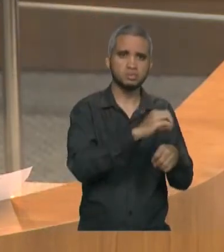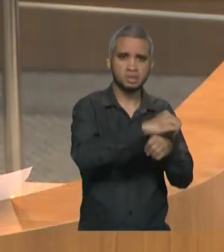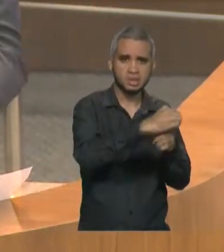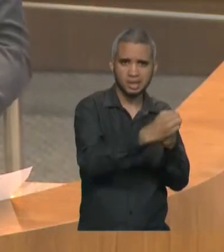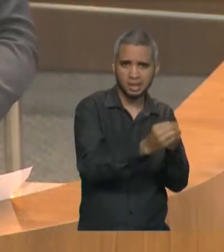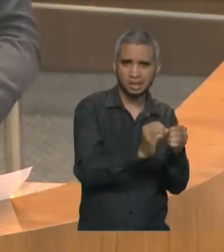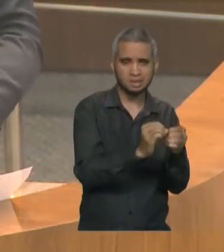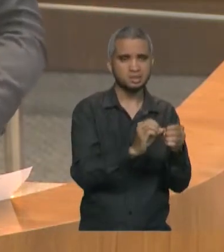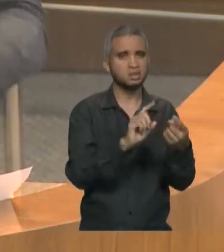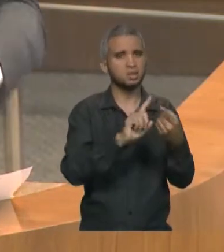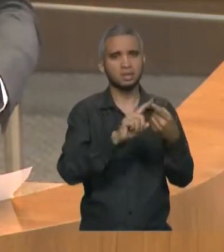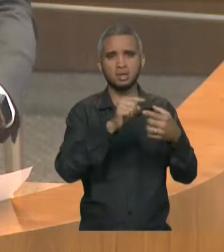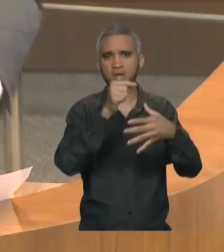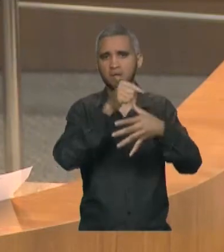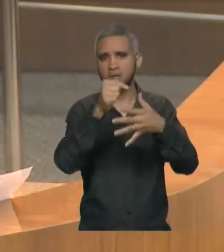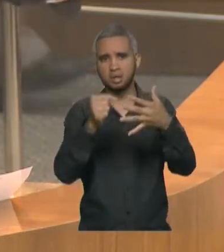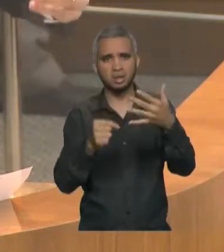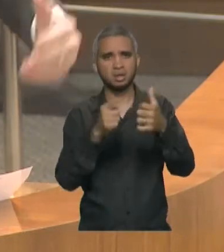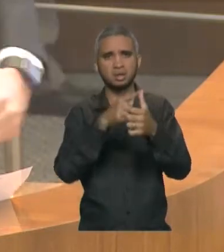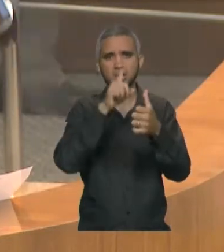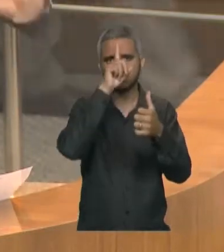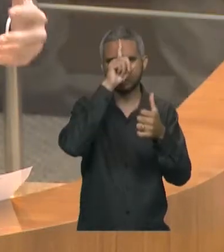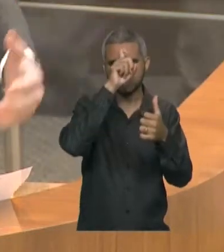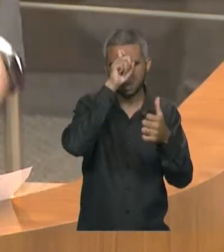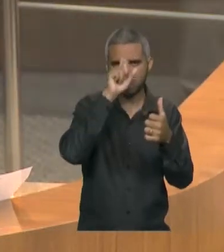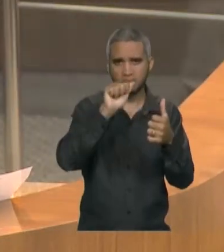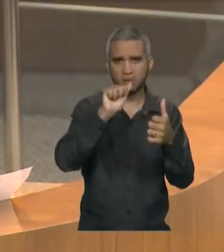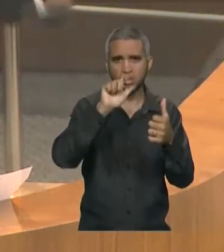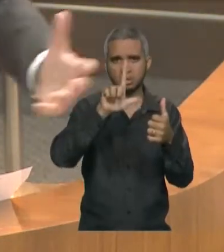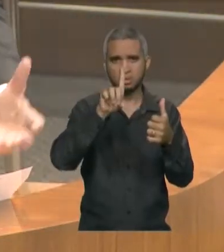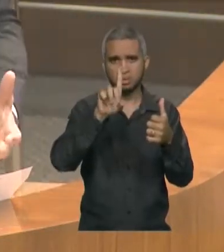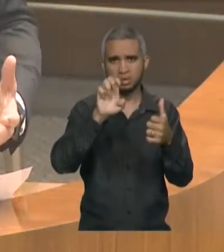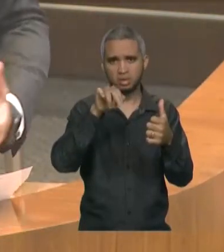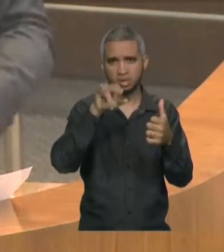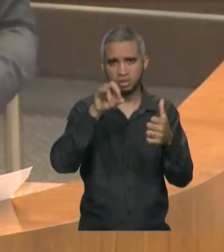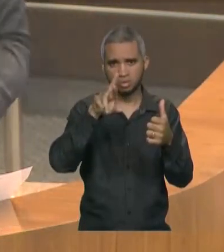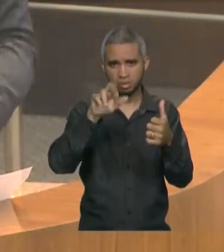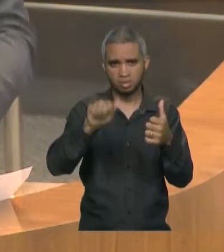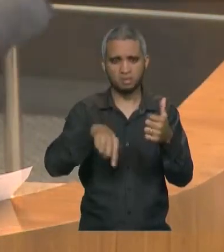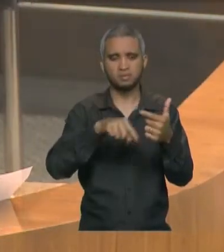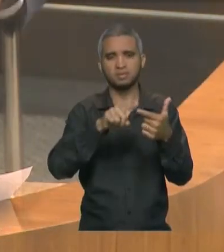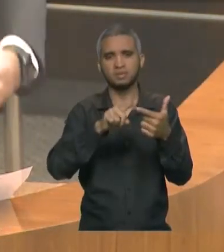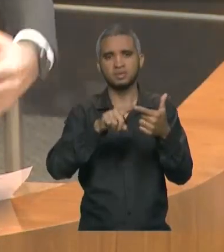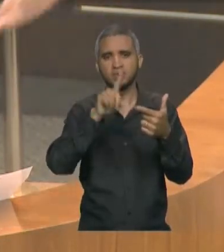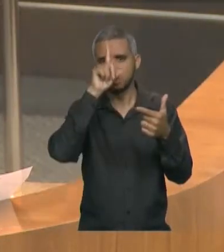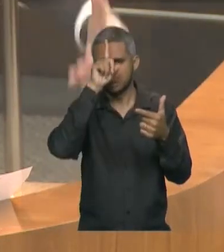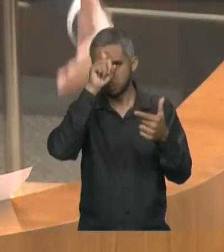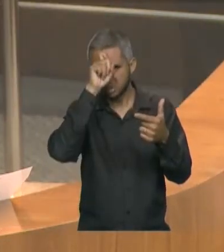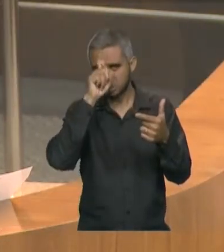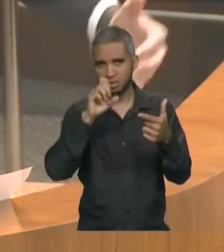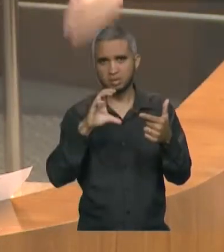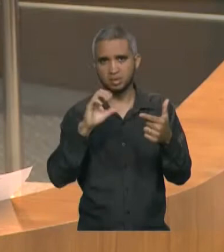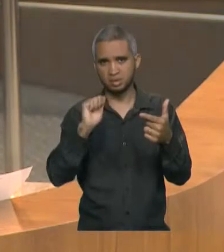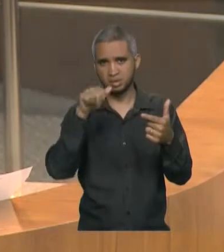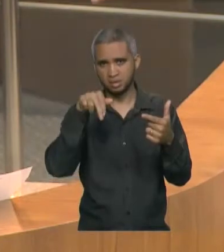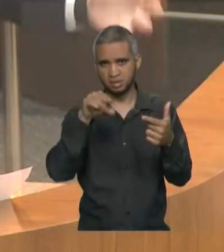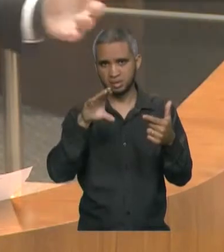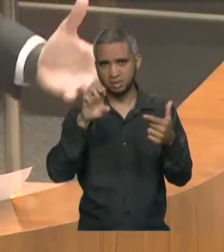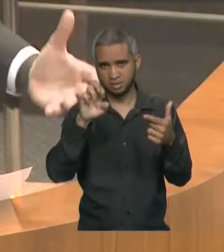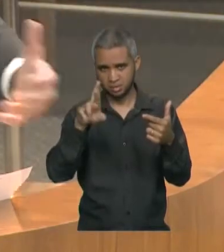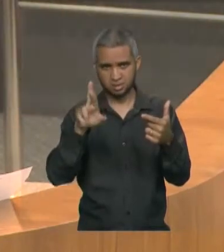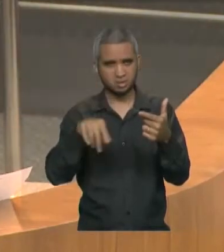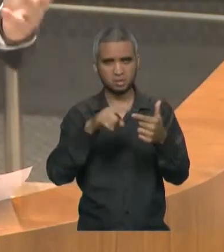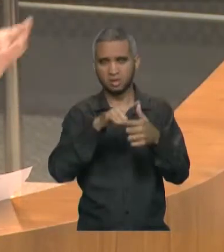Hospital do Câncer, são entidades que vão também fazer a prevenção. Enfim, é o Fundo de Combate ao Câncer, para